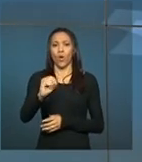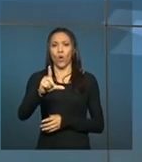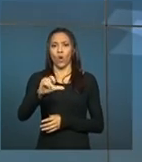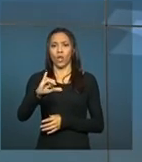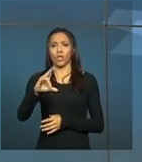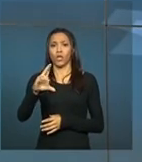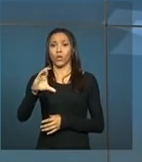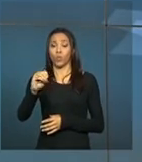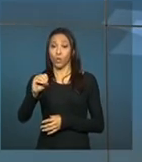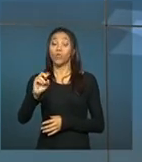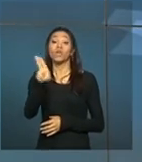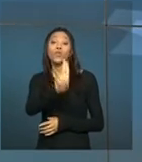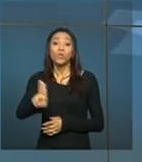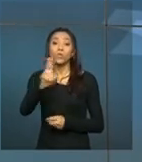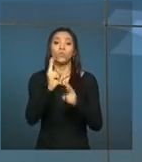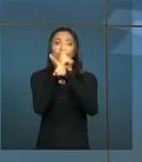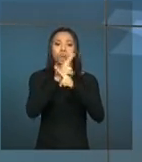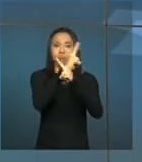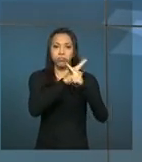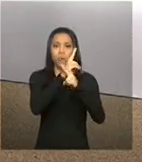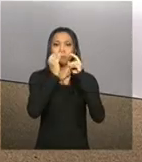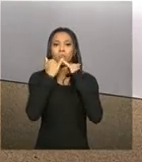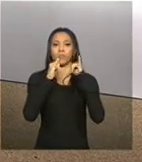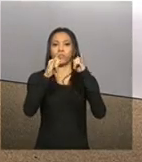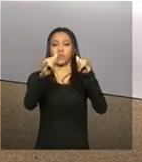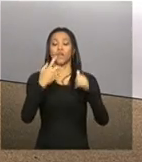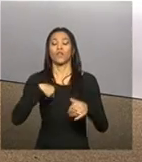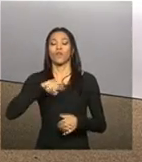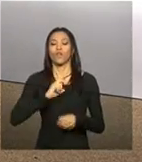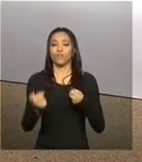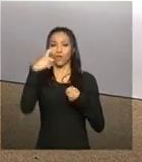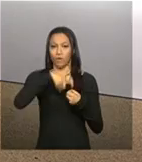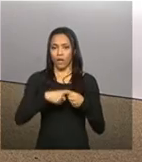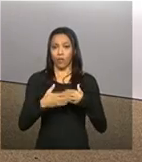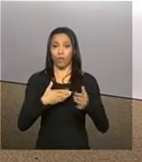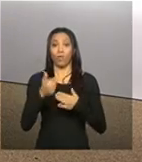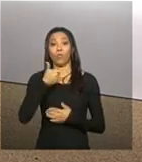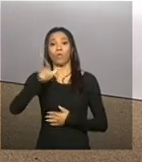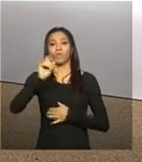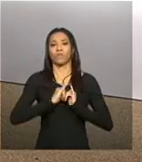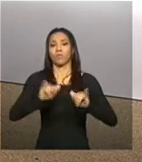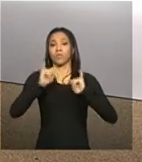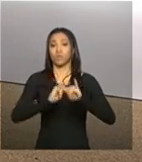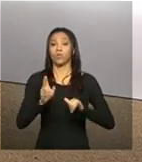que utiliza o vento para gerar energia. E nós podemos voltar a qualquer momento com